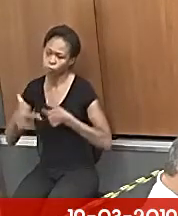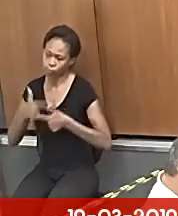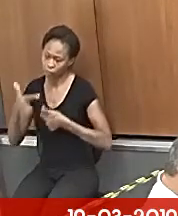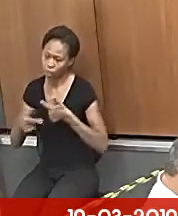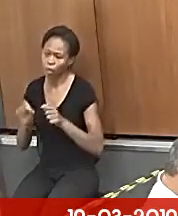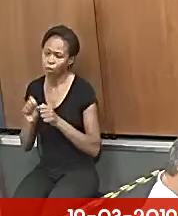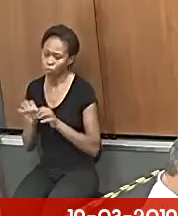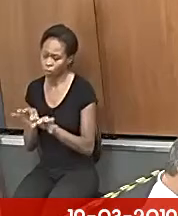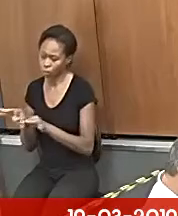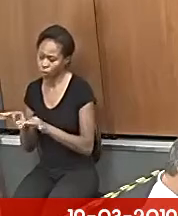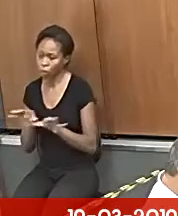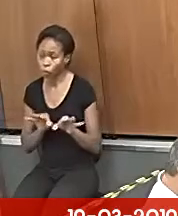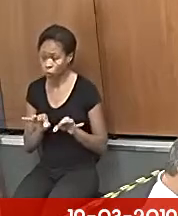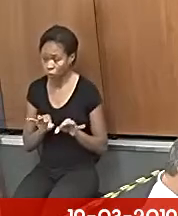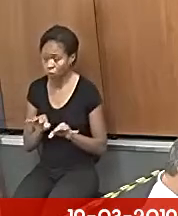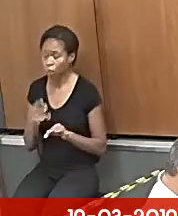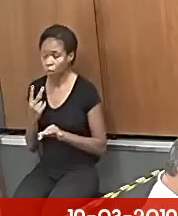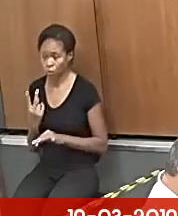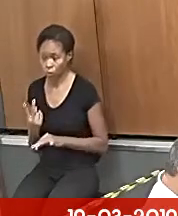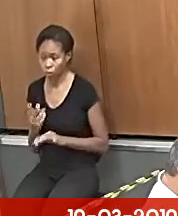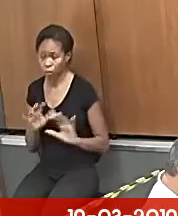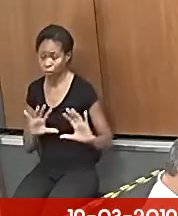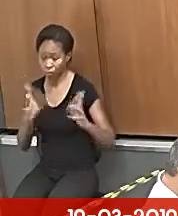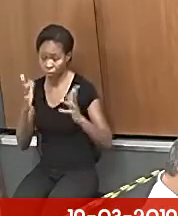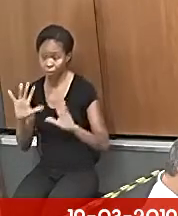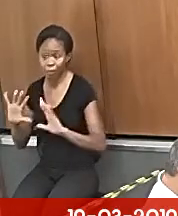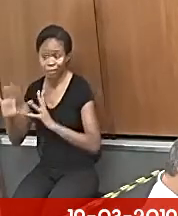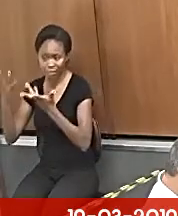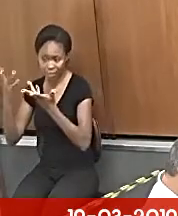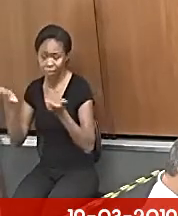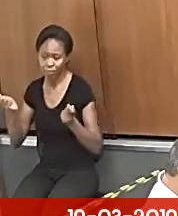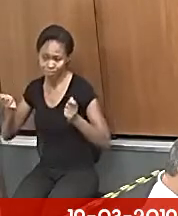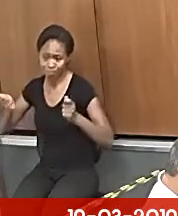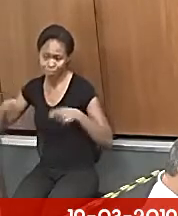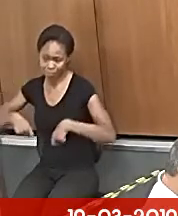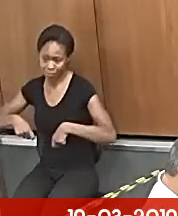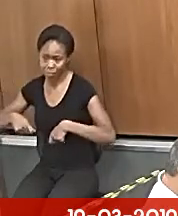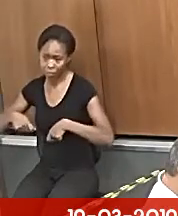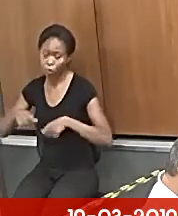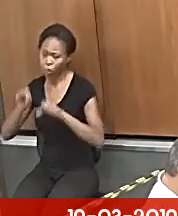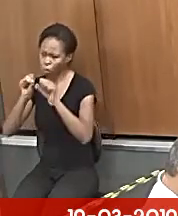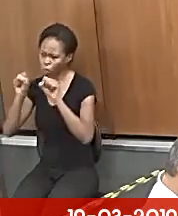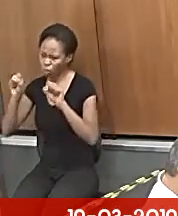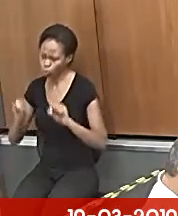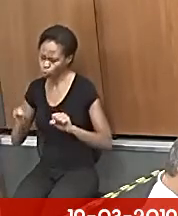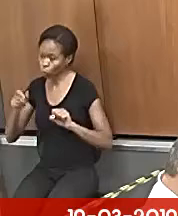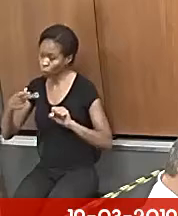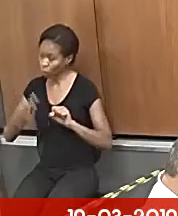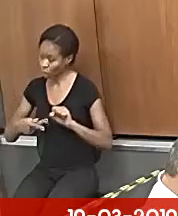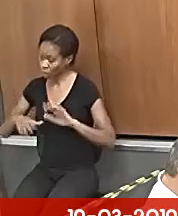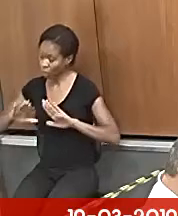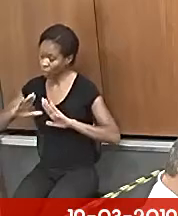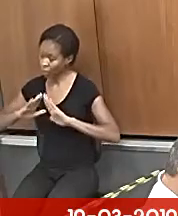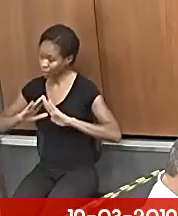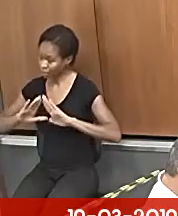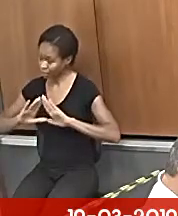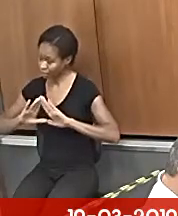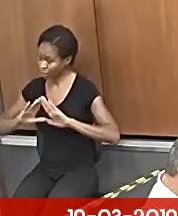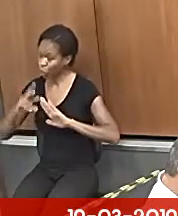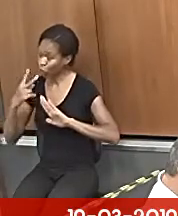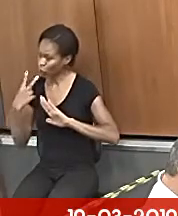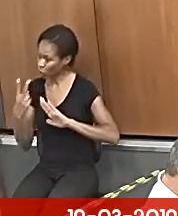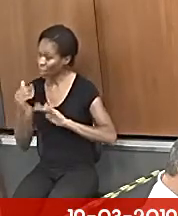dizendo a sua fala hoje de manhã então nós temos aí dodô é a possibilidade de fazer com toda a estrutura da casa dois eventos nesse ano de 2019